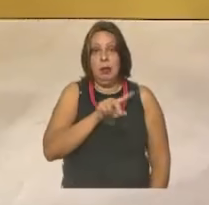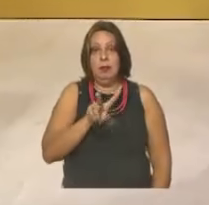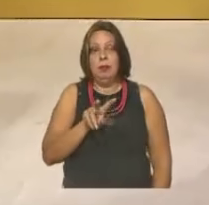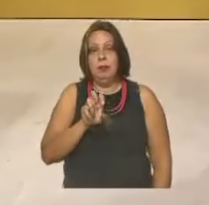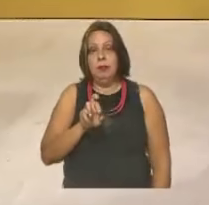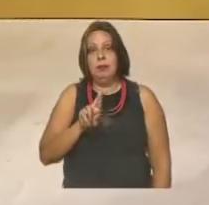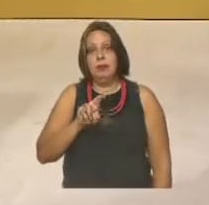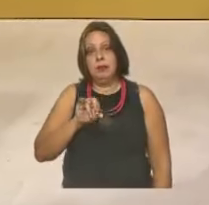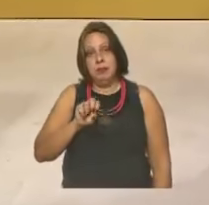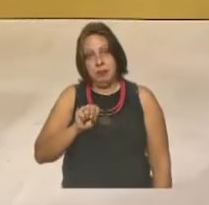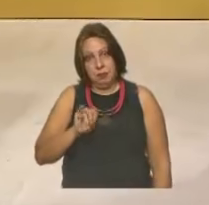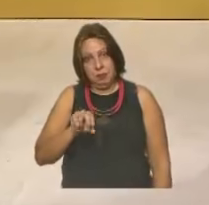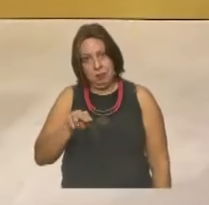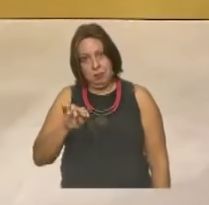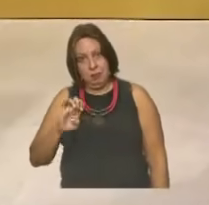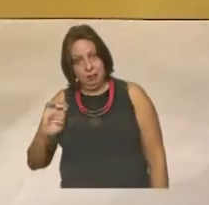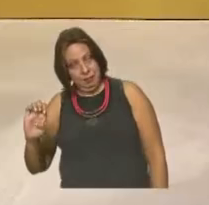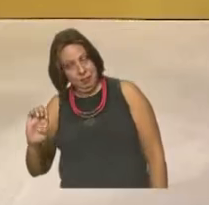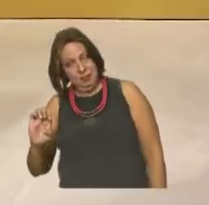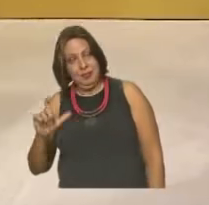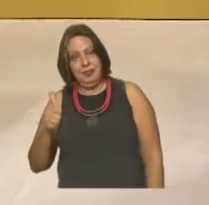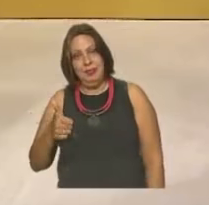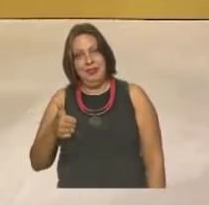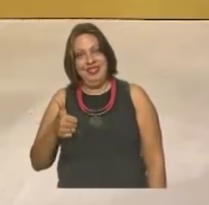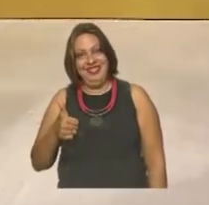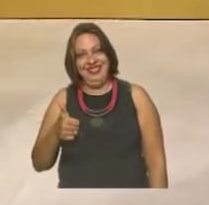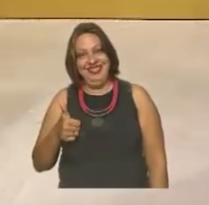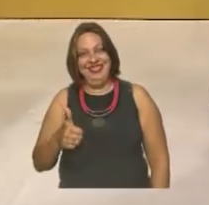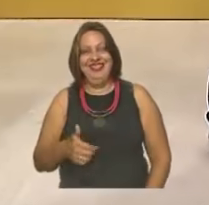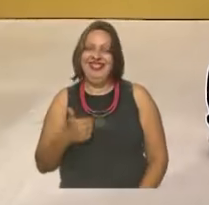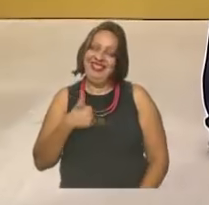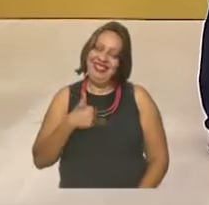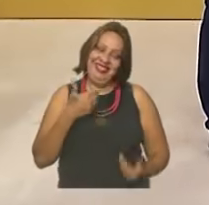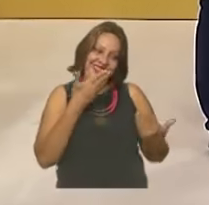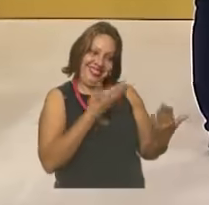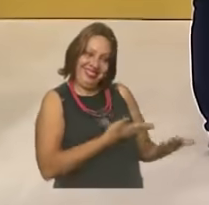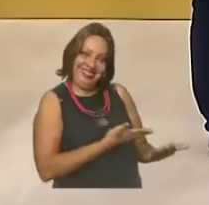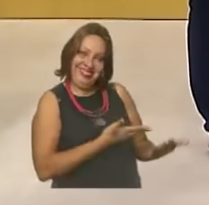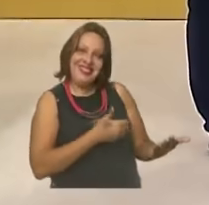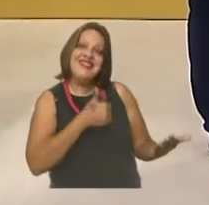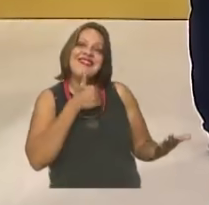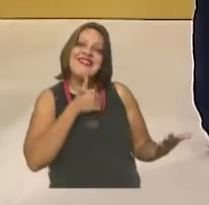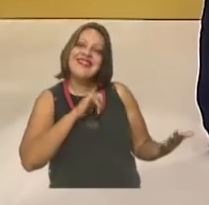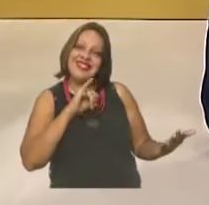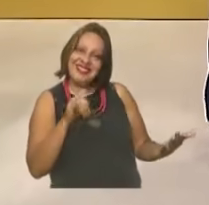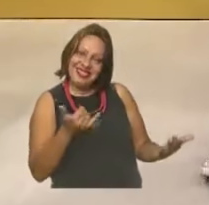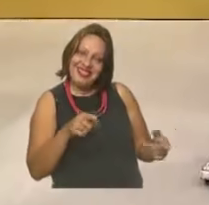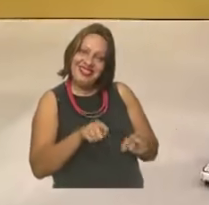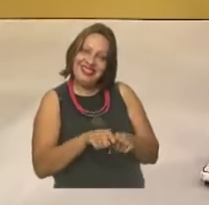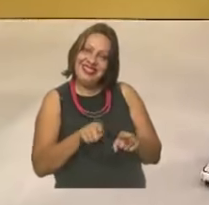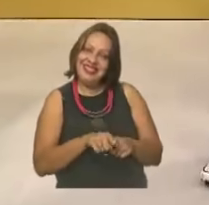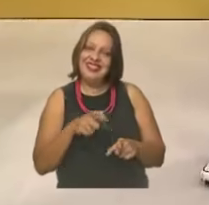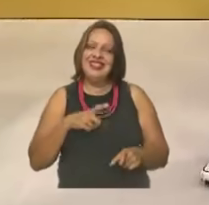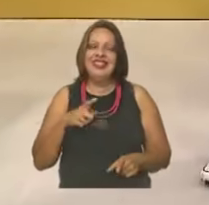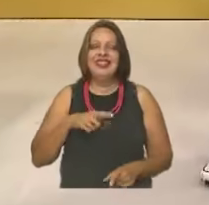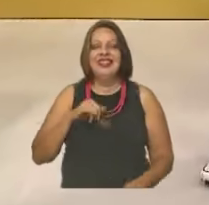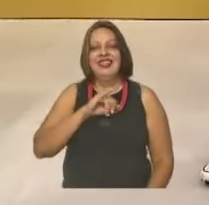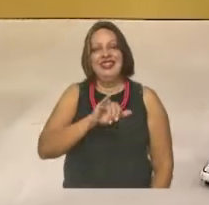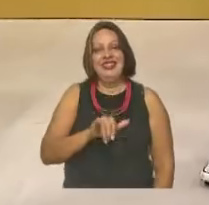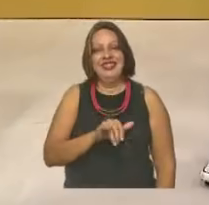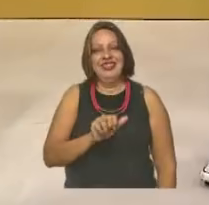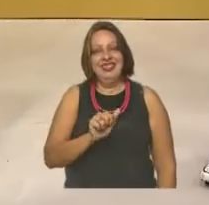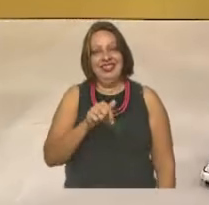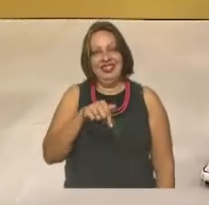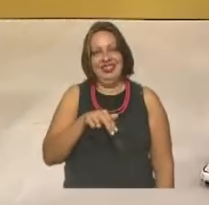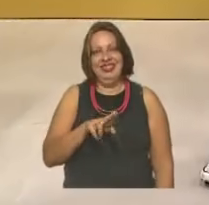@Verciane2NZI, que a gente vai ter muito carinho em receber você por lá. Eu e a Jaque também. Verdade! Estou por lá com Jaqueline Cruz.